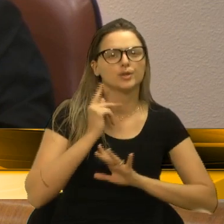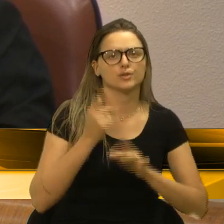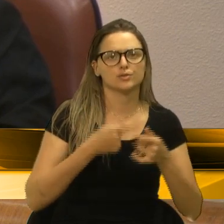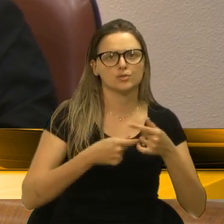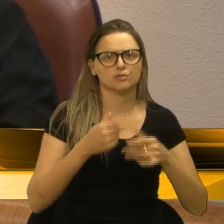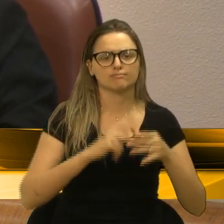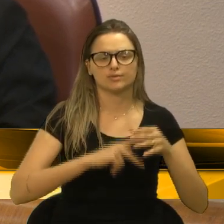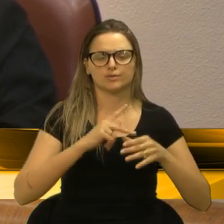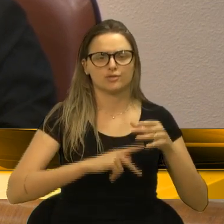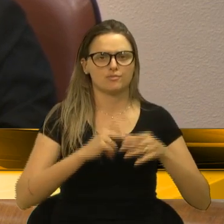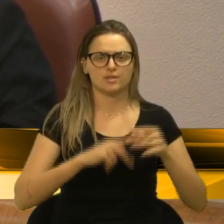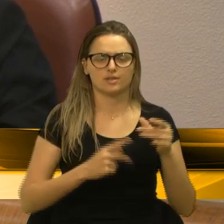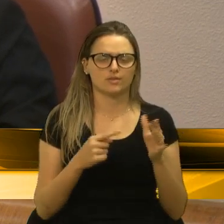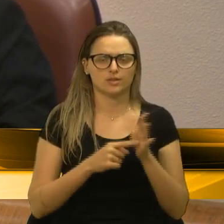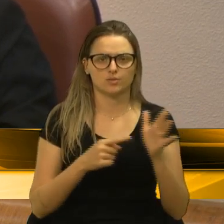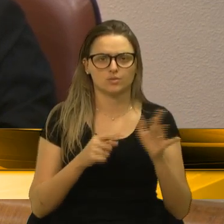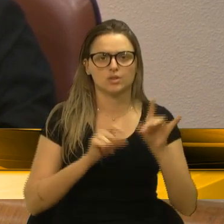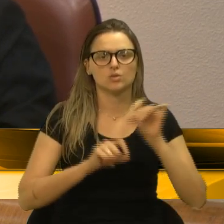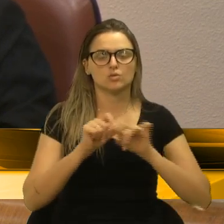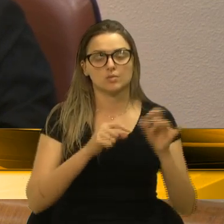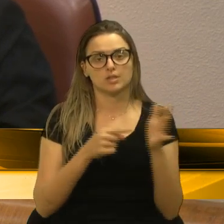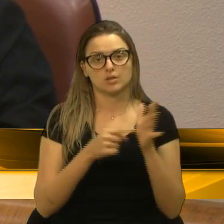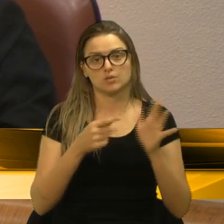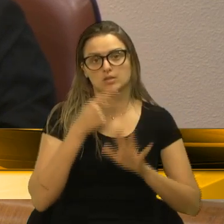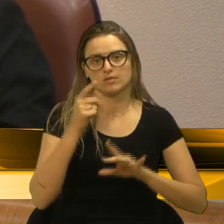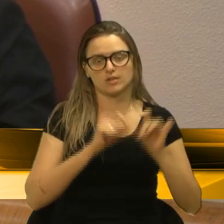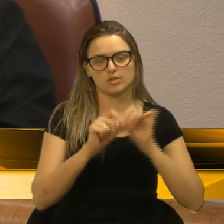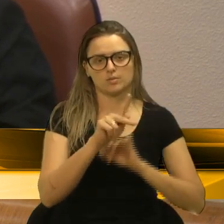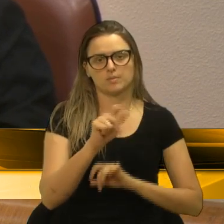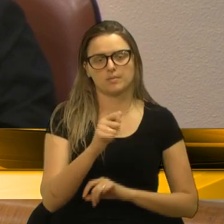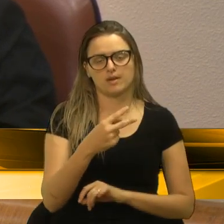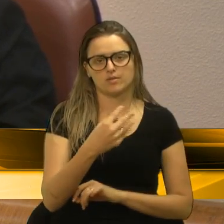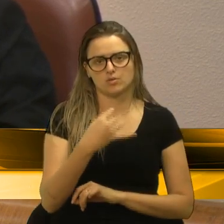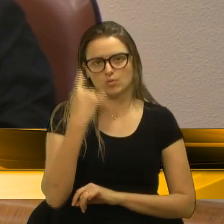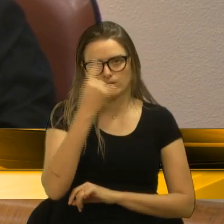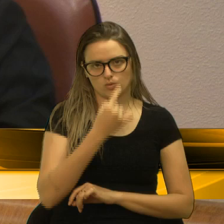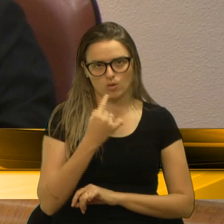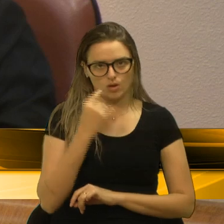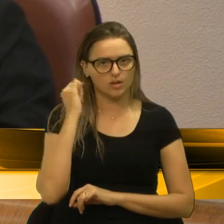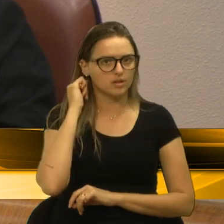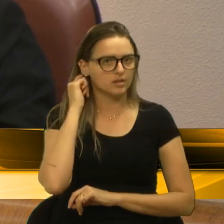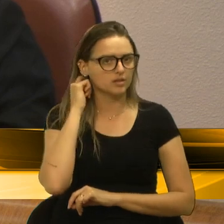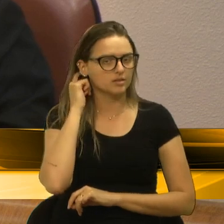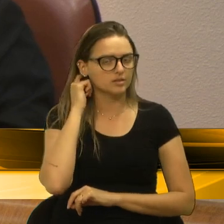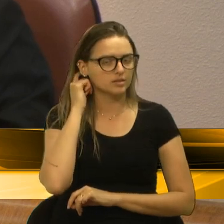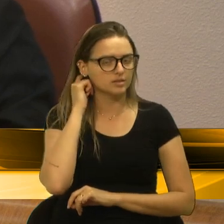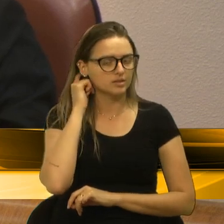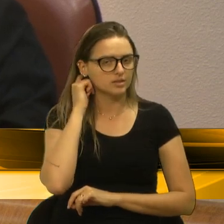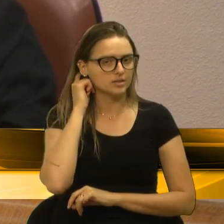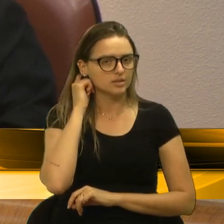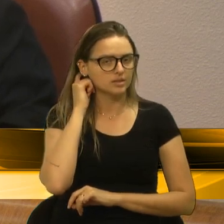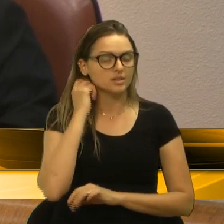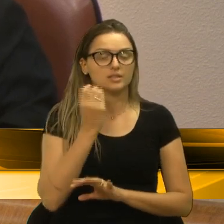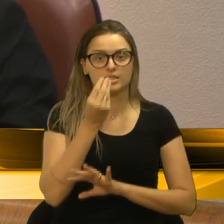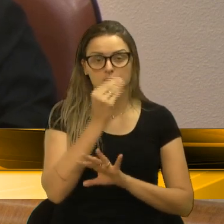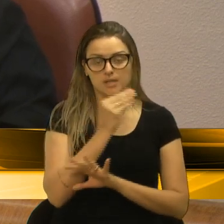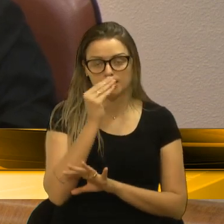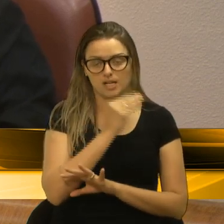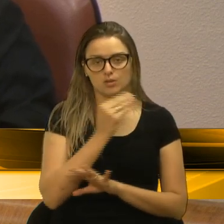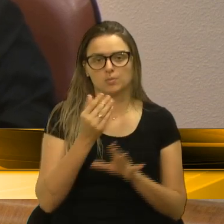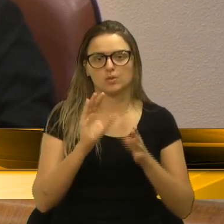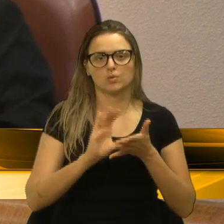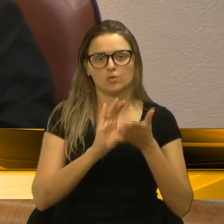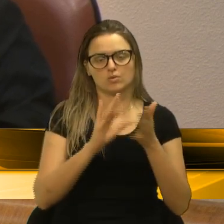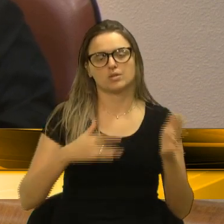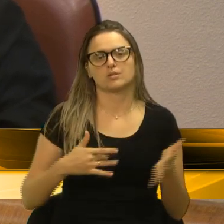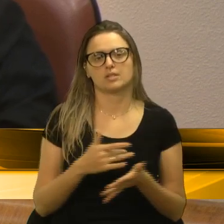denúncia. Sobre a denúncia que aborda as questões do PA 24 horas, desprezo pelo Conselho de Saúde e ilegalidades